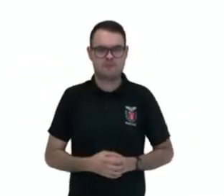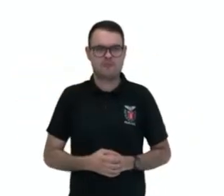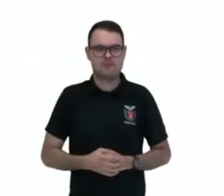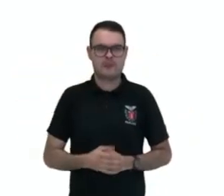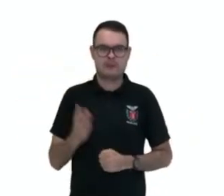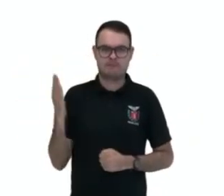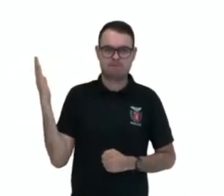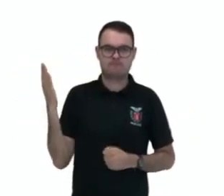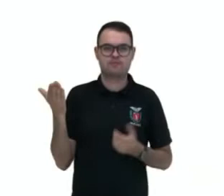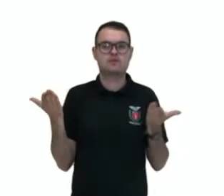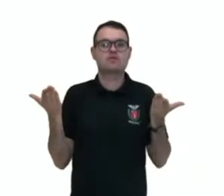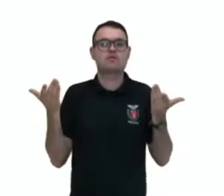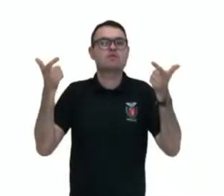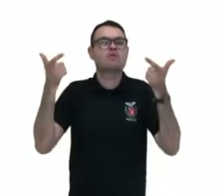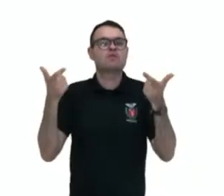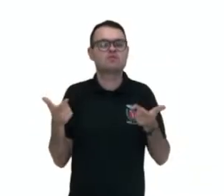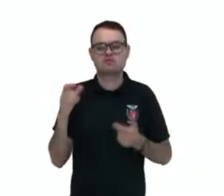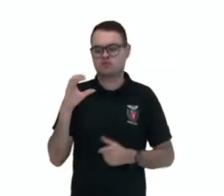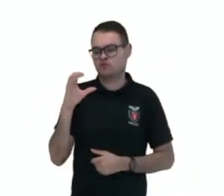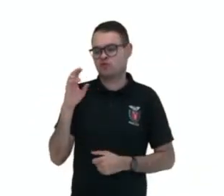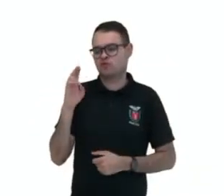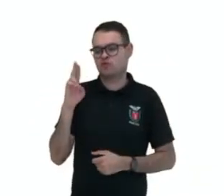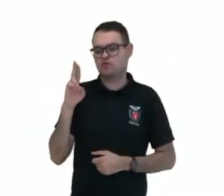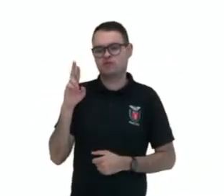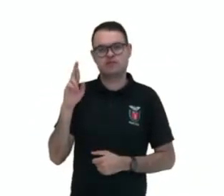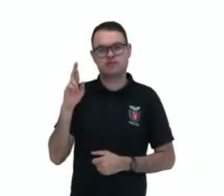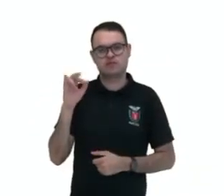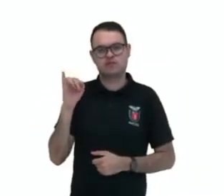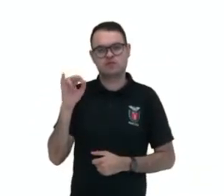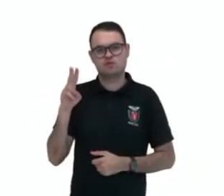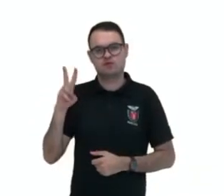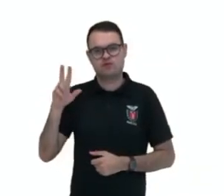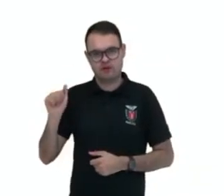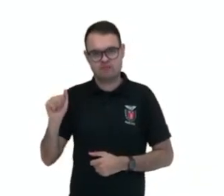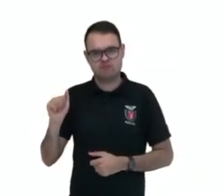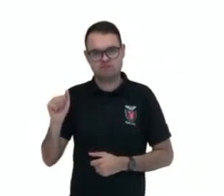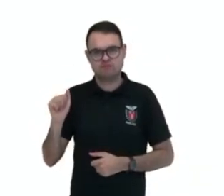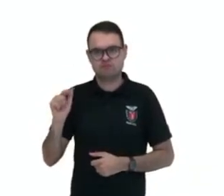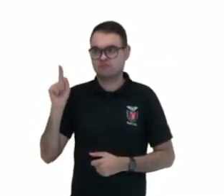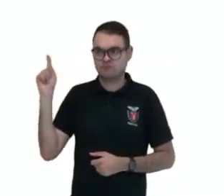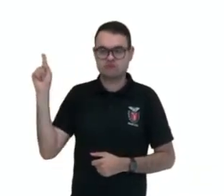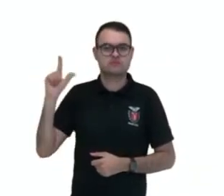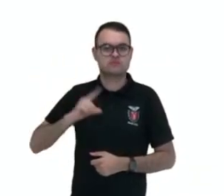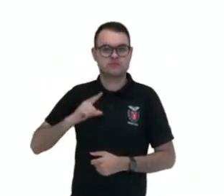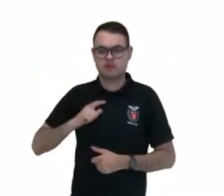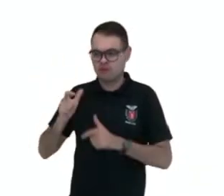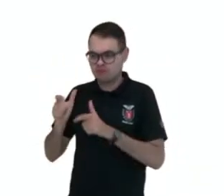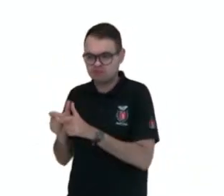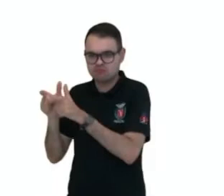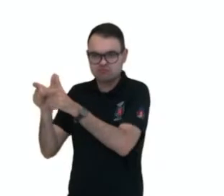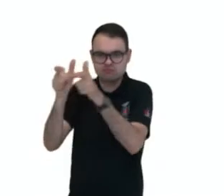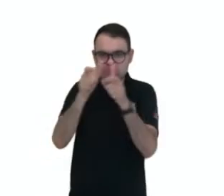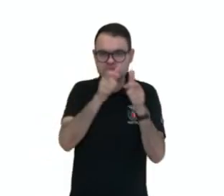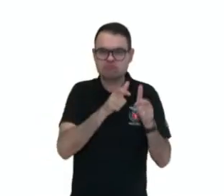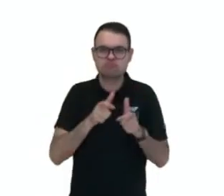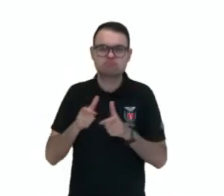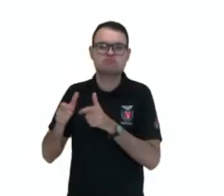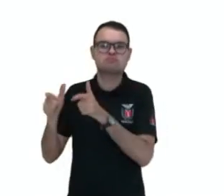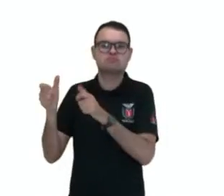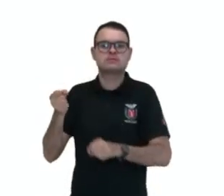em Curiúva, na região ali próximo de Sapopema. Localização de redutos de quilombolas na região